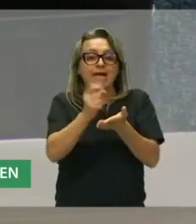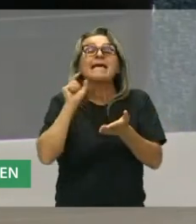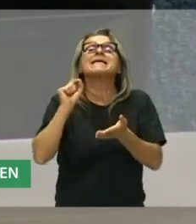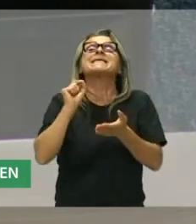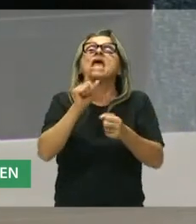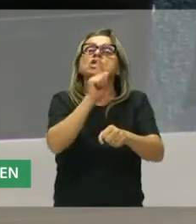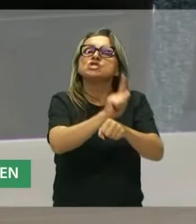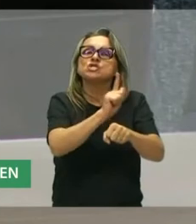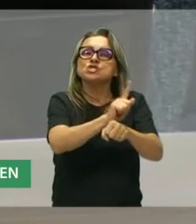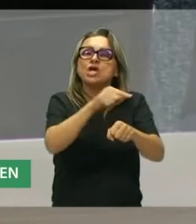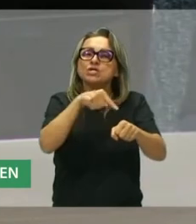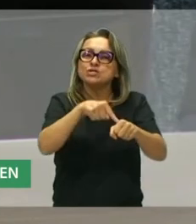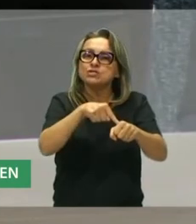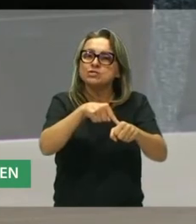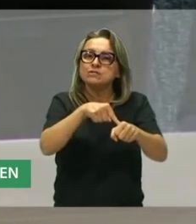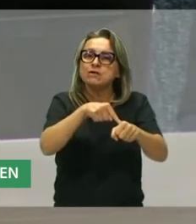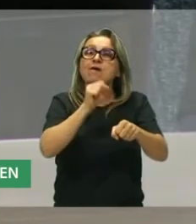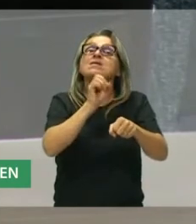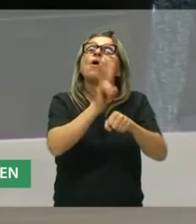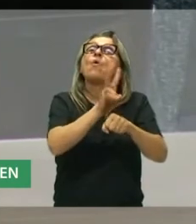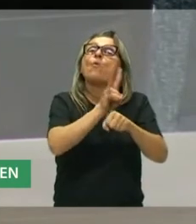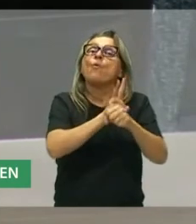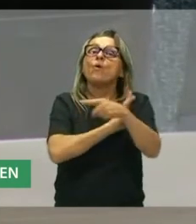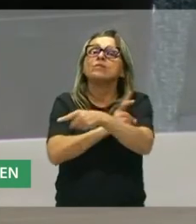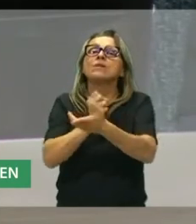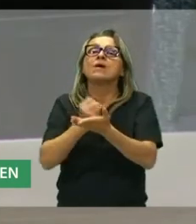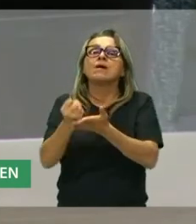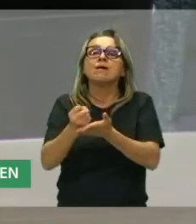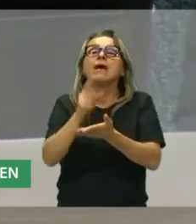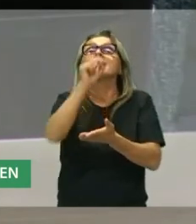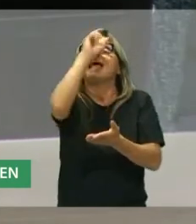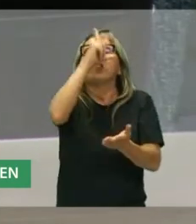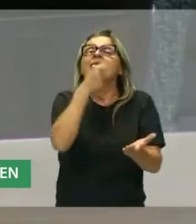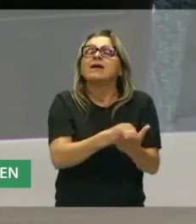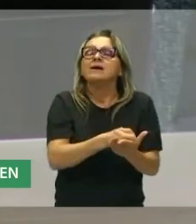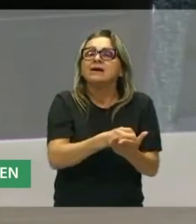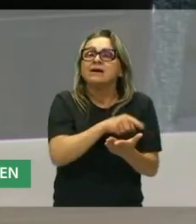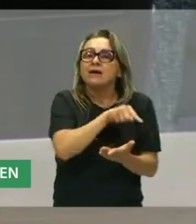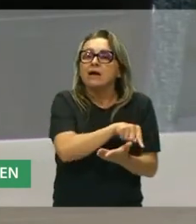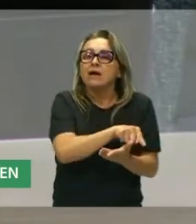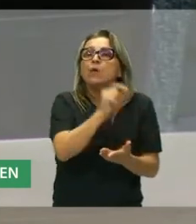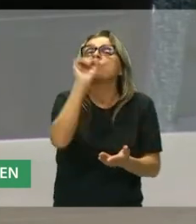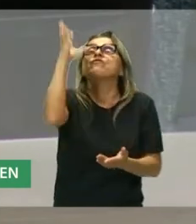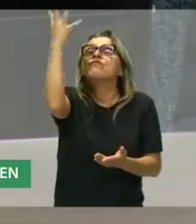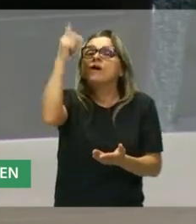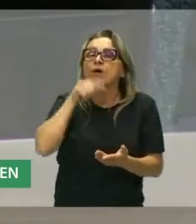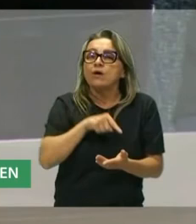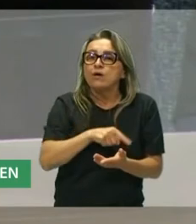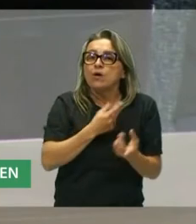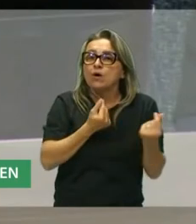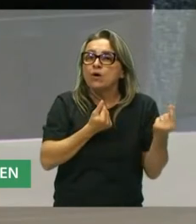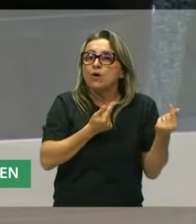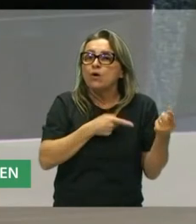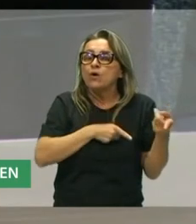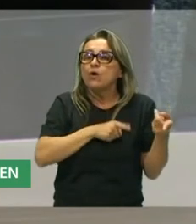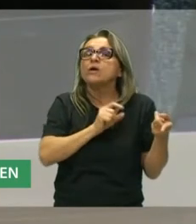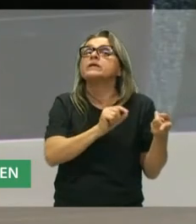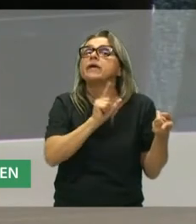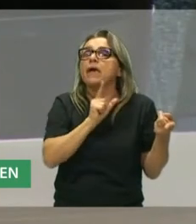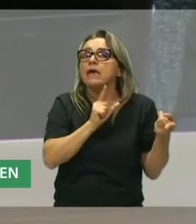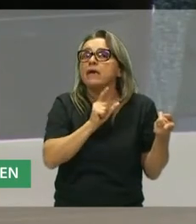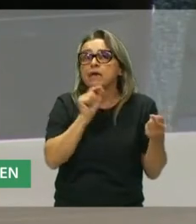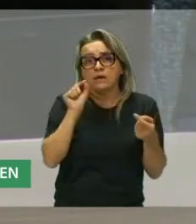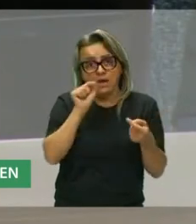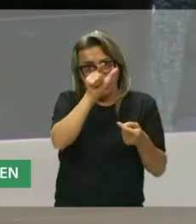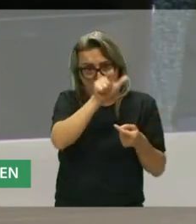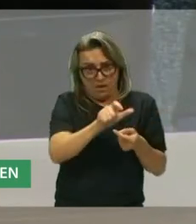desse contrato? Quem é que decide o que vai acontecer com esse recurso? É quem